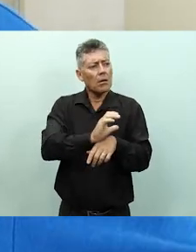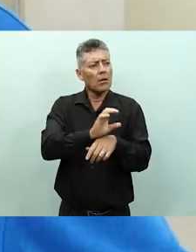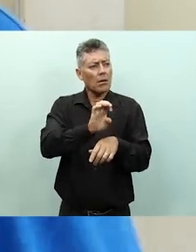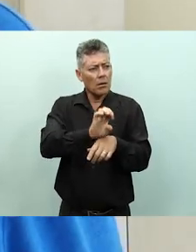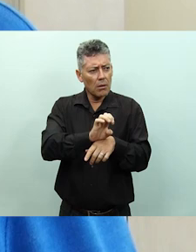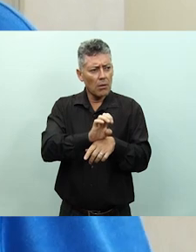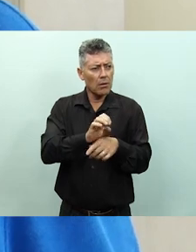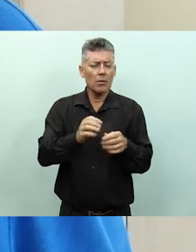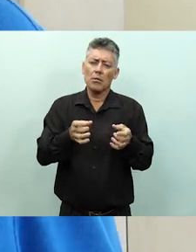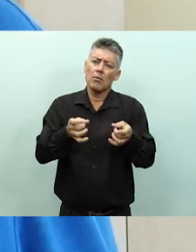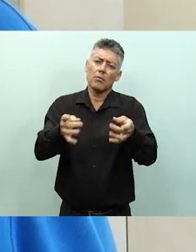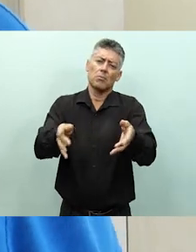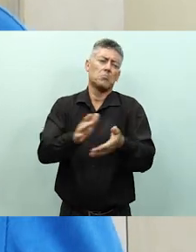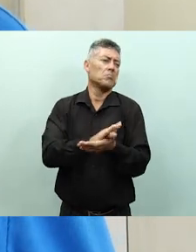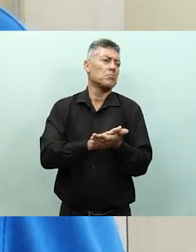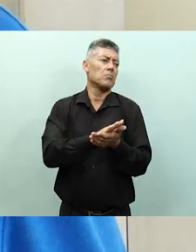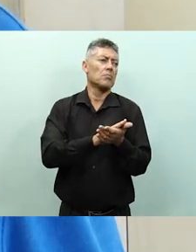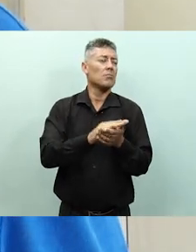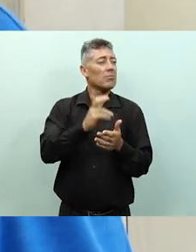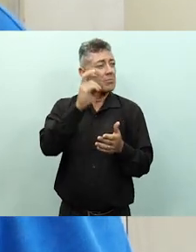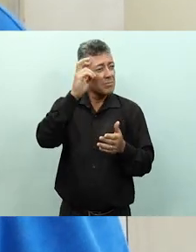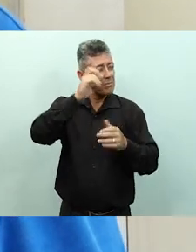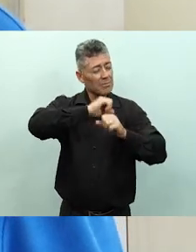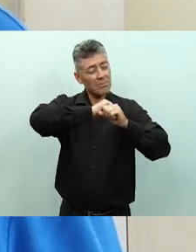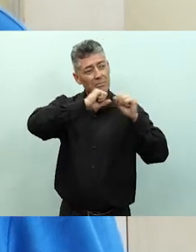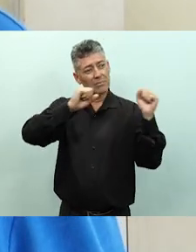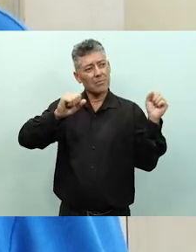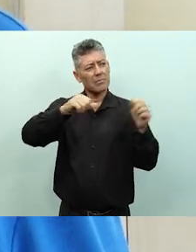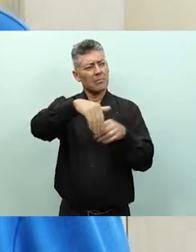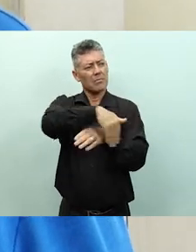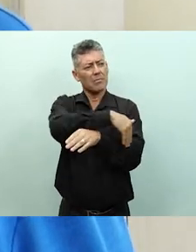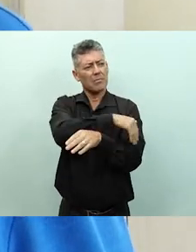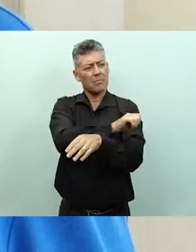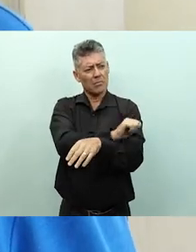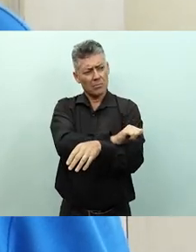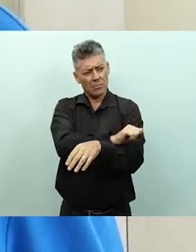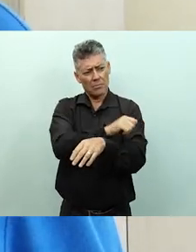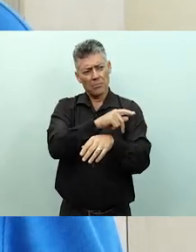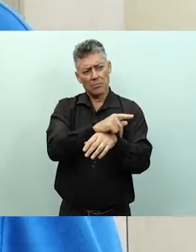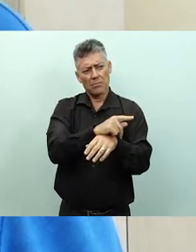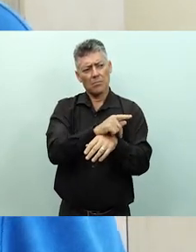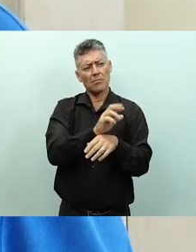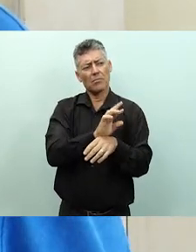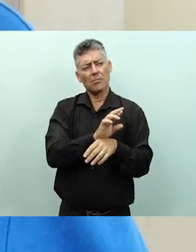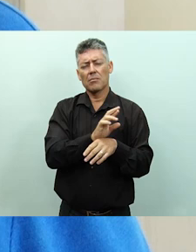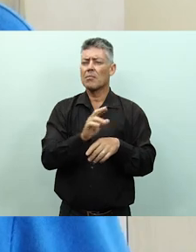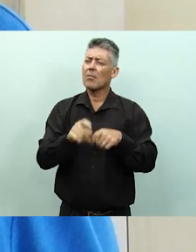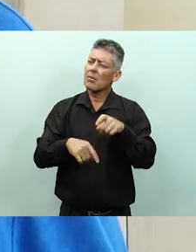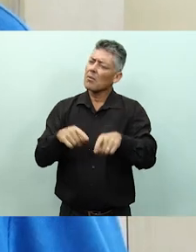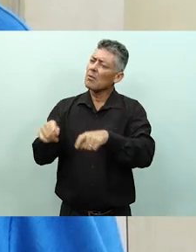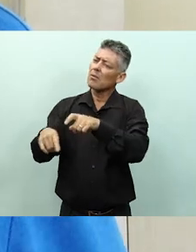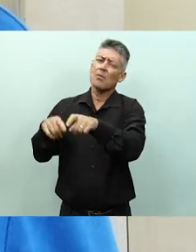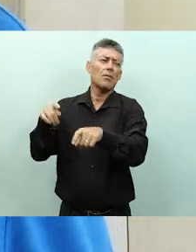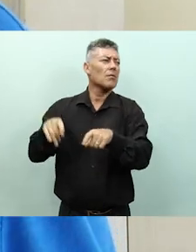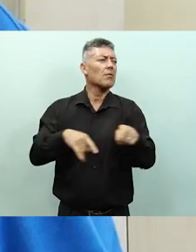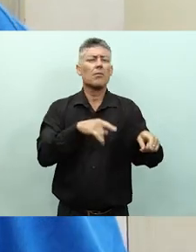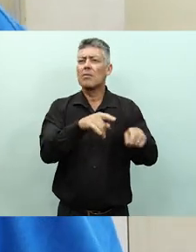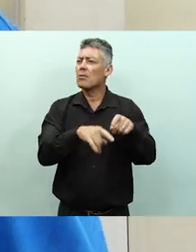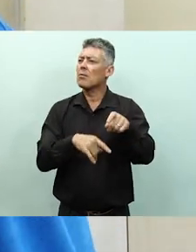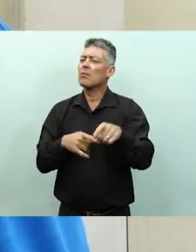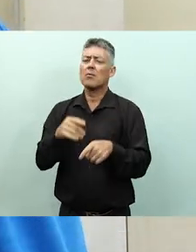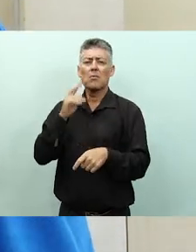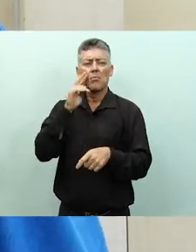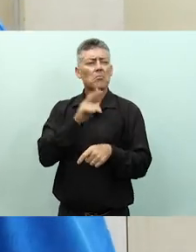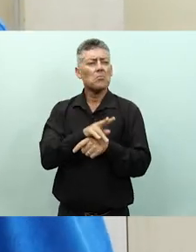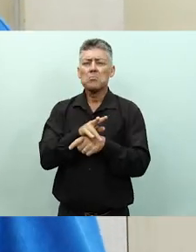não ia deixar a prefeitura. 5 horas da manhã fomos para Afonso Pena, eu acho que foi Rodrigues Alves, caminhamos para lá, para cá, eu vou dizer,